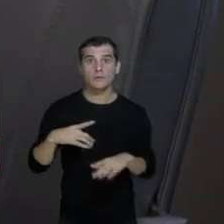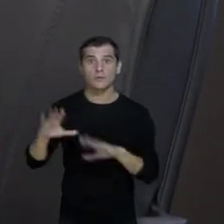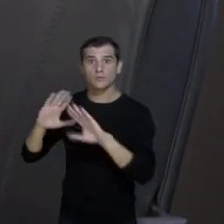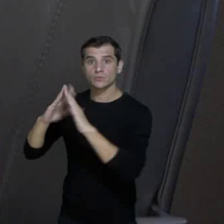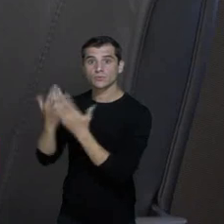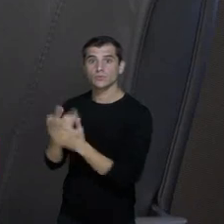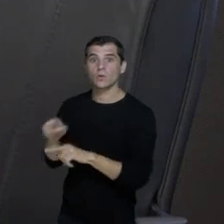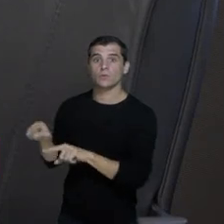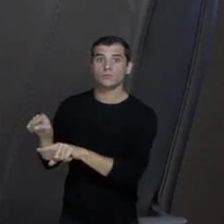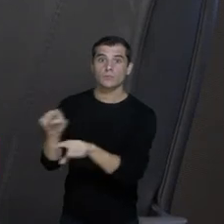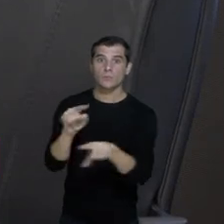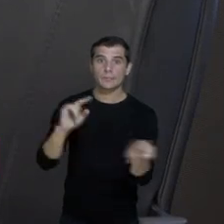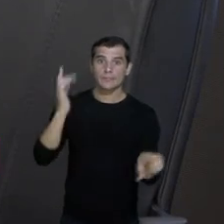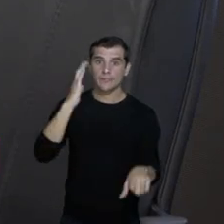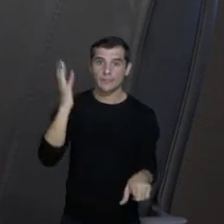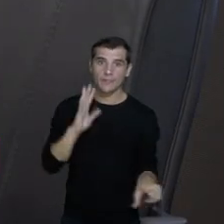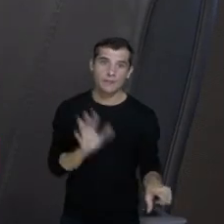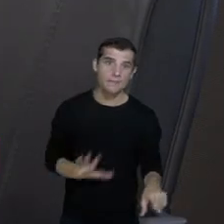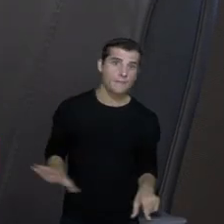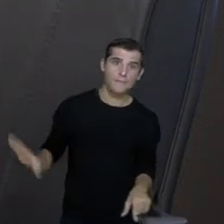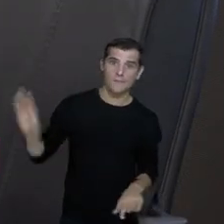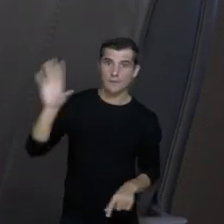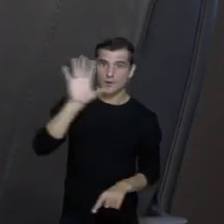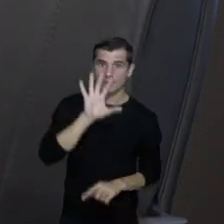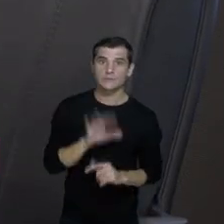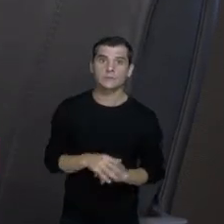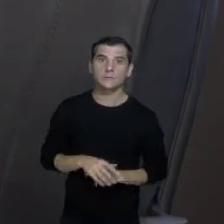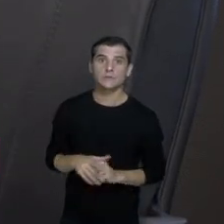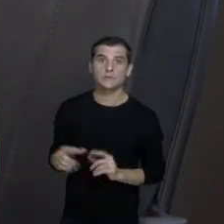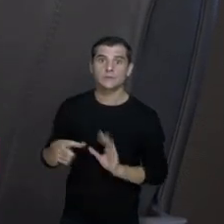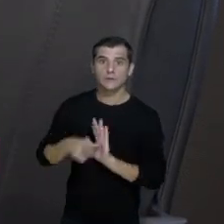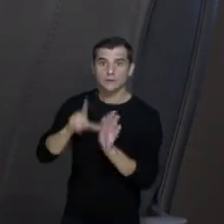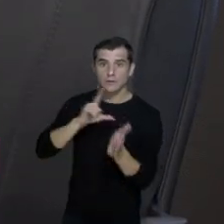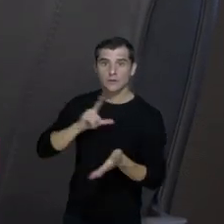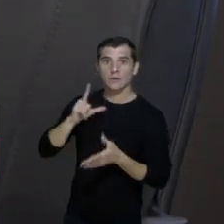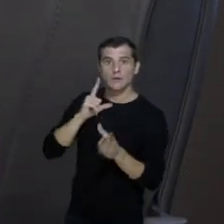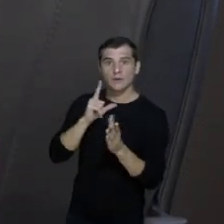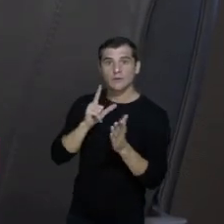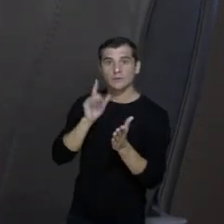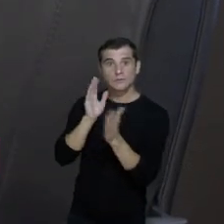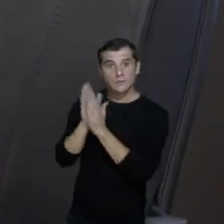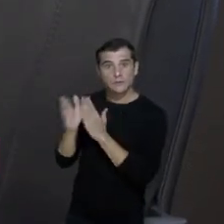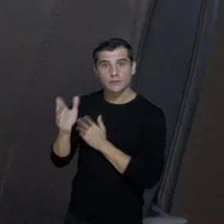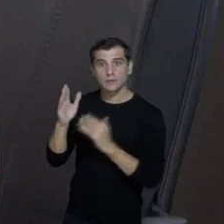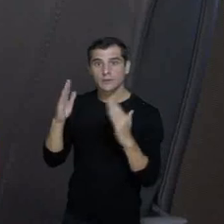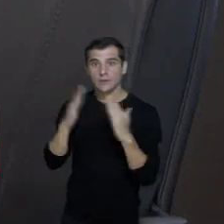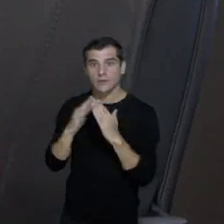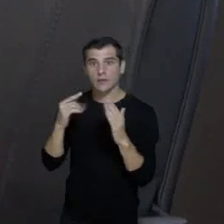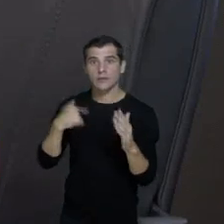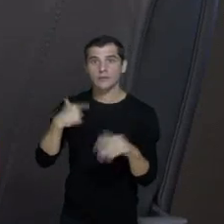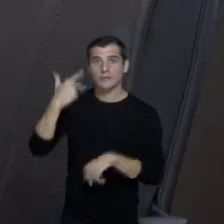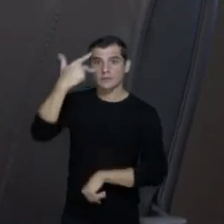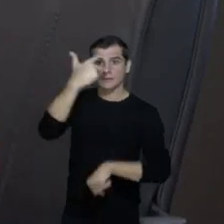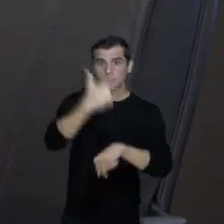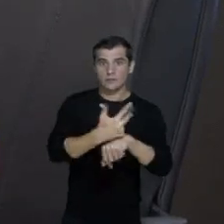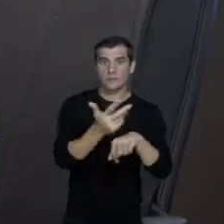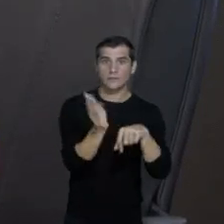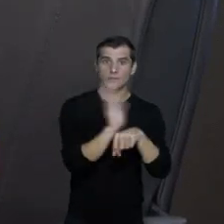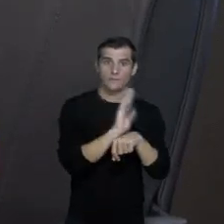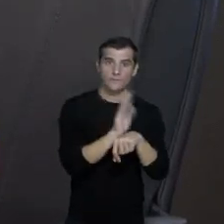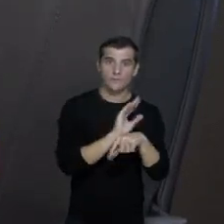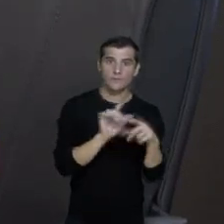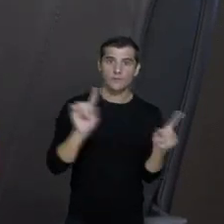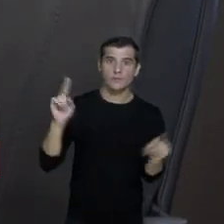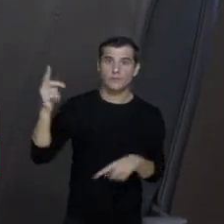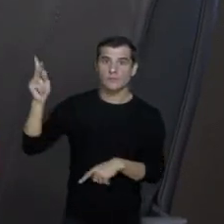Brasil eh todo dia antes de sair de casa eu gravo uns CCO a 10 vídeos para algum professor em algum lugar do